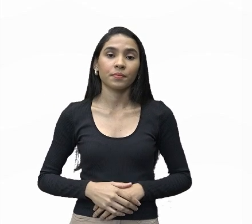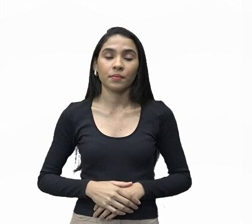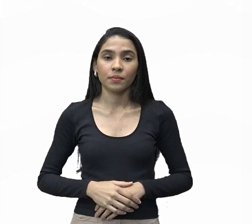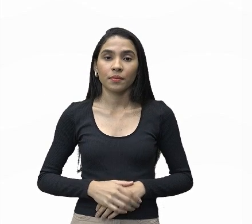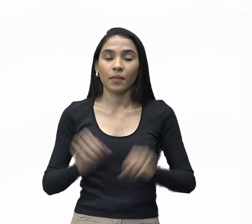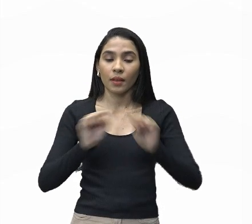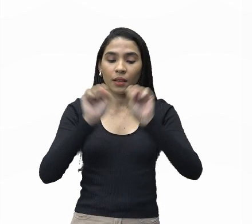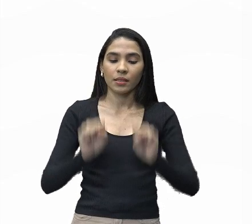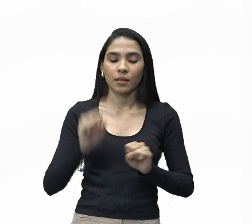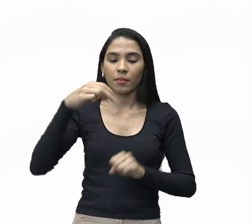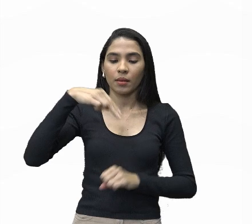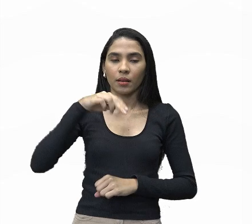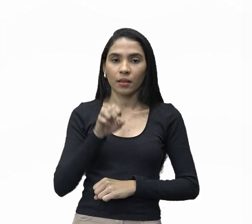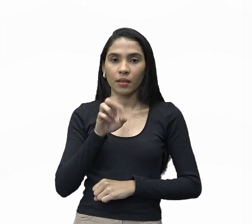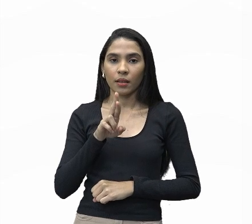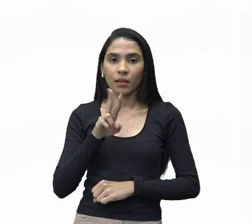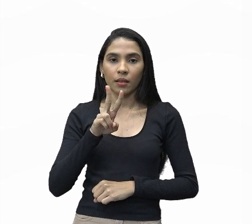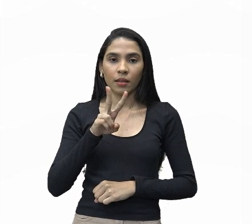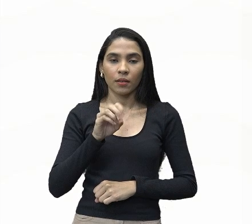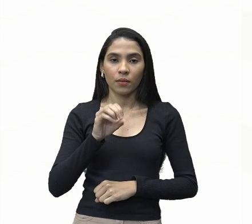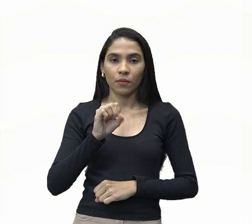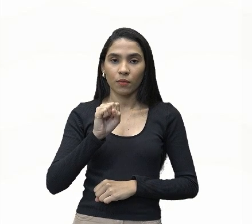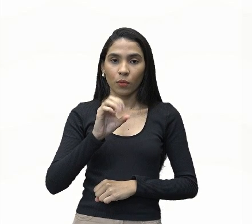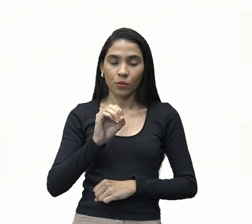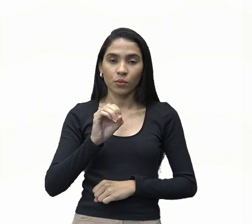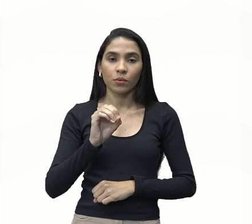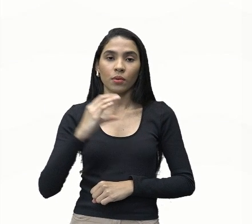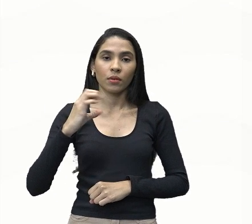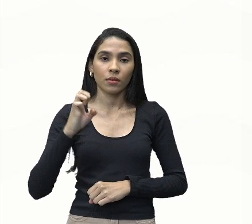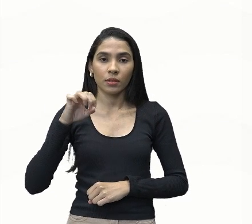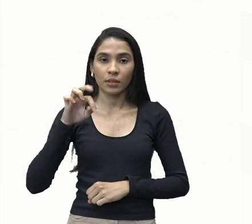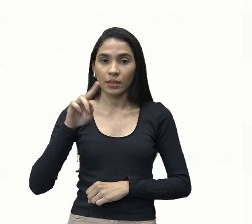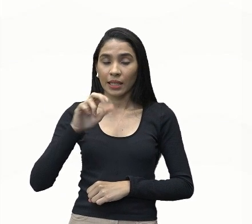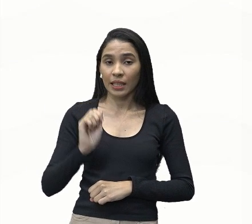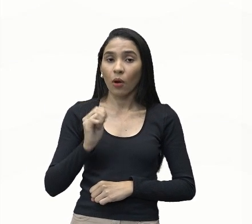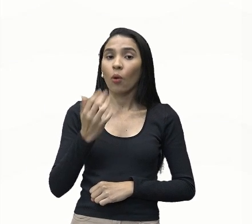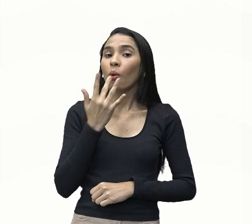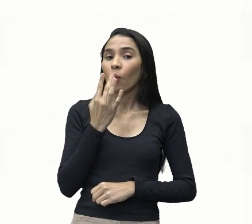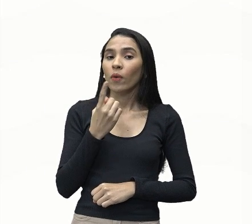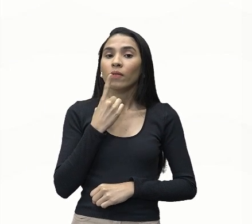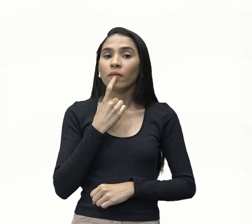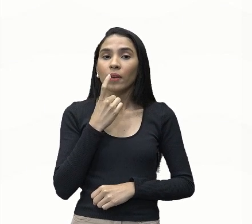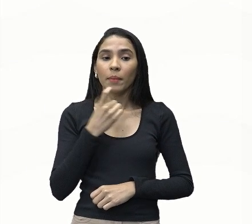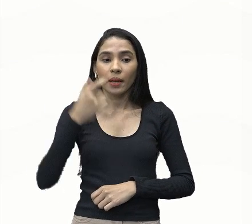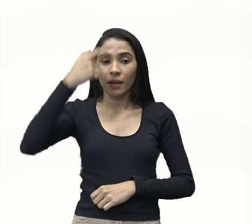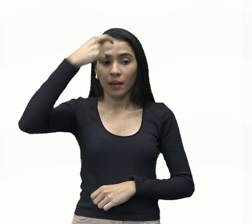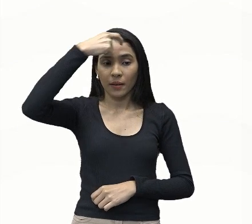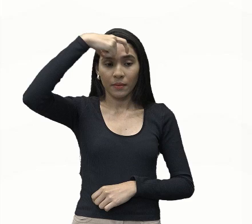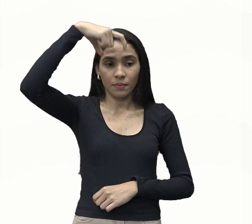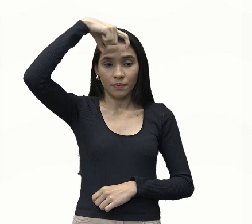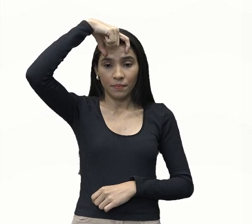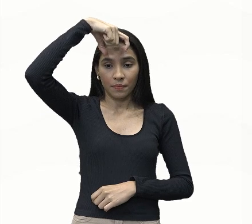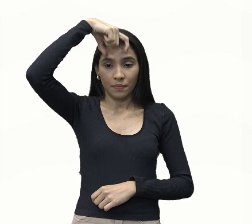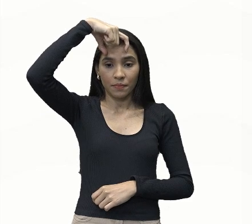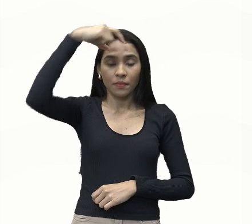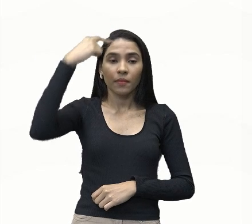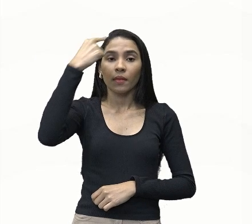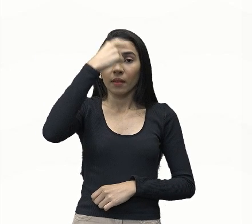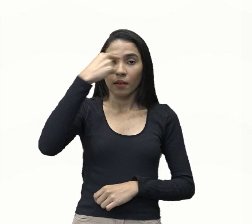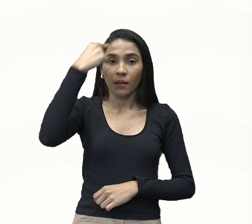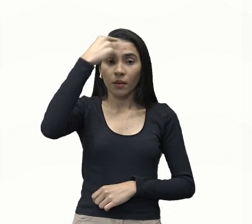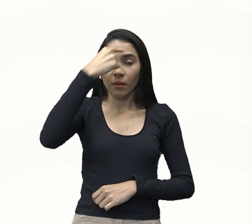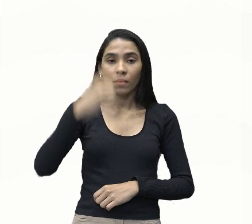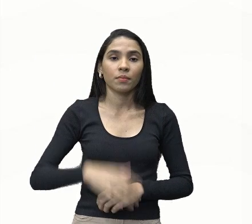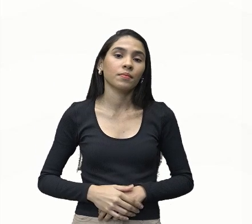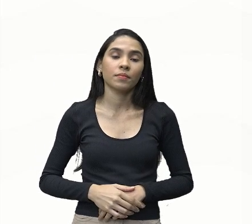nervoso central na cor em vermelho. Então, aqui em vermelho eu vou apontar para vocês, eu tenho uma